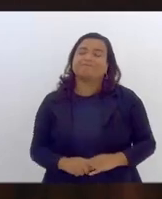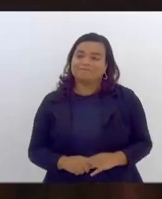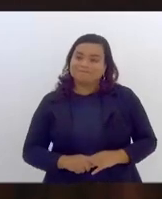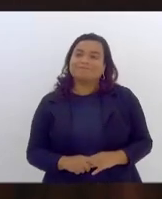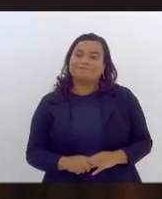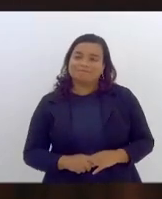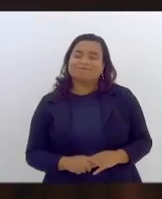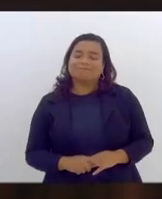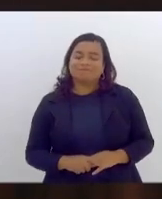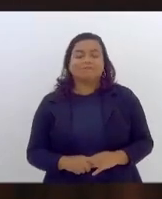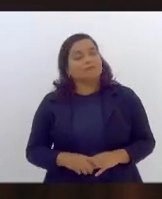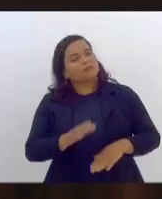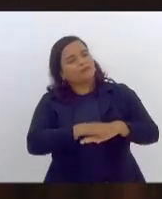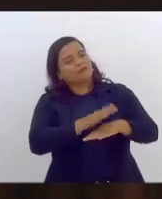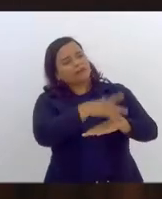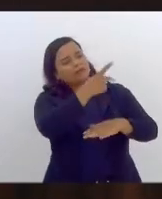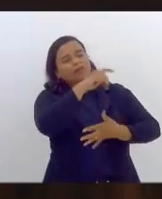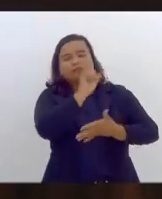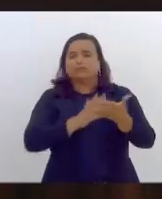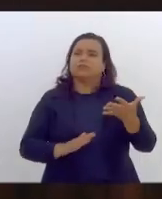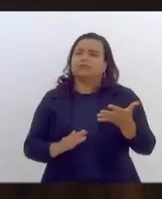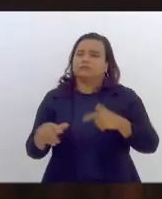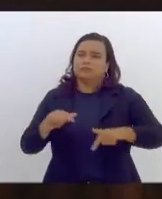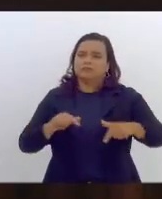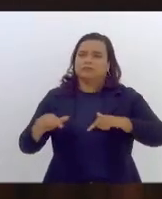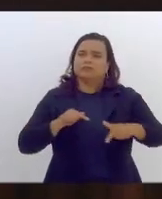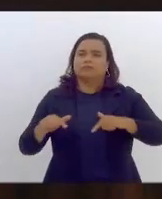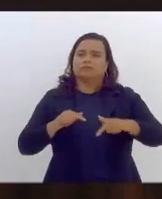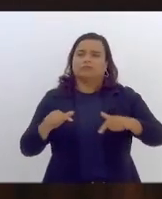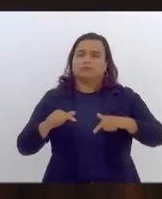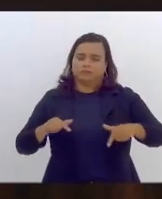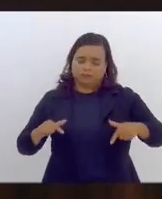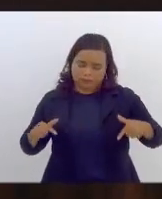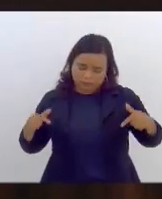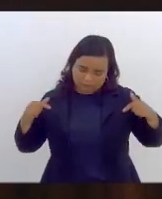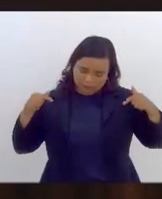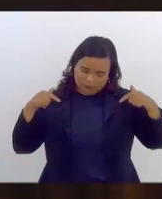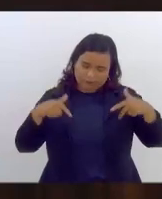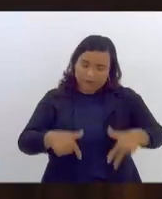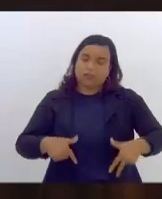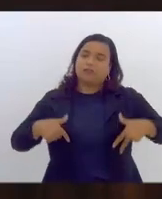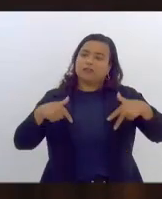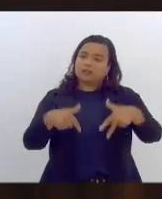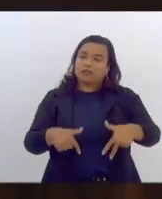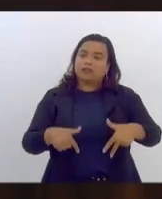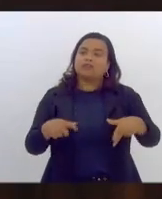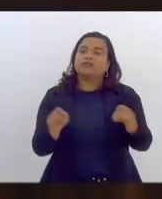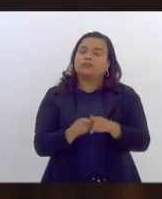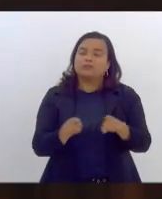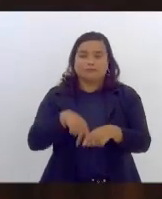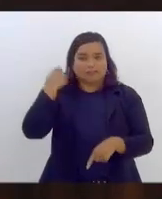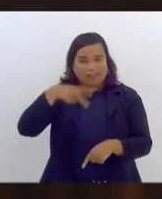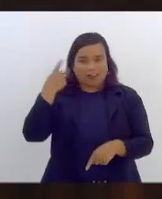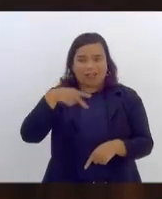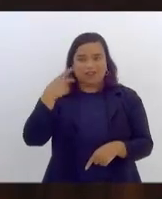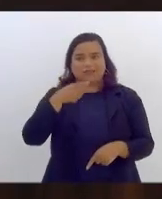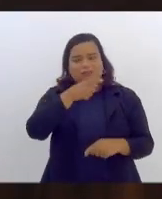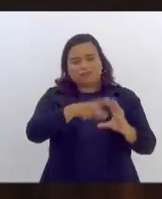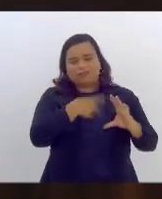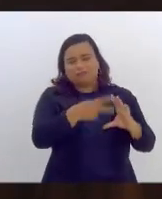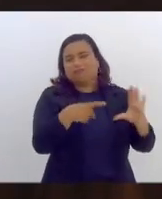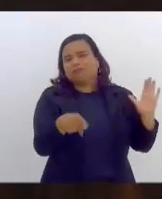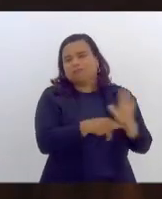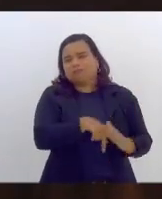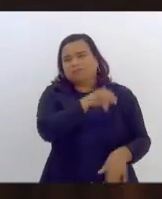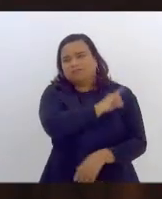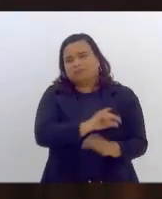quando da sua atividade como militante e como vereadora na Câmara Municipal,